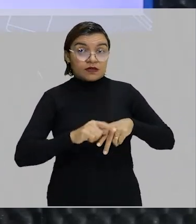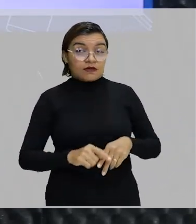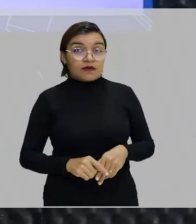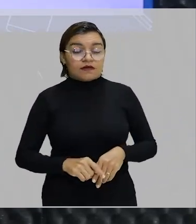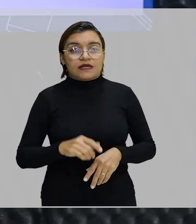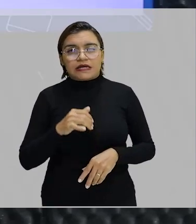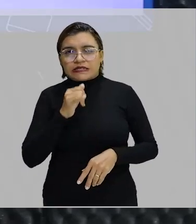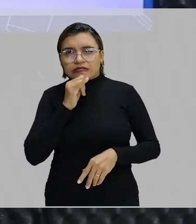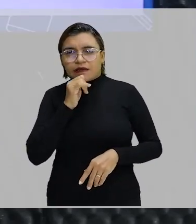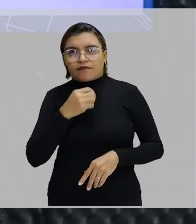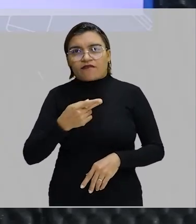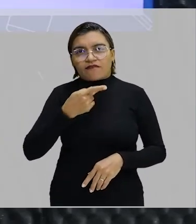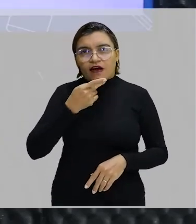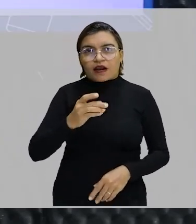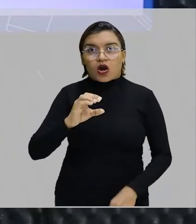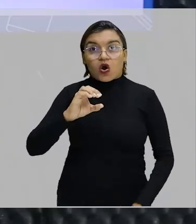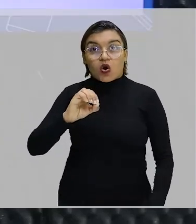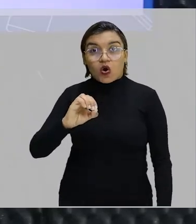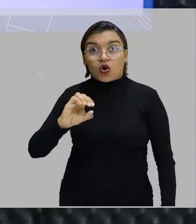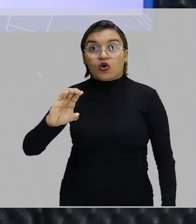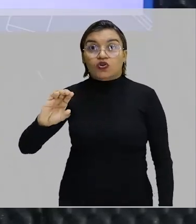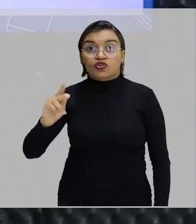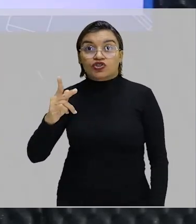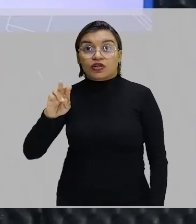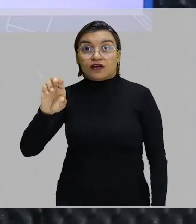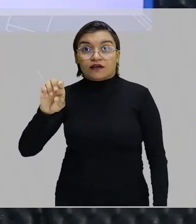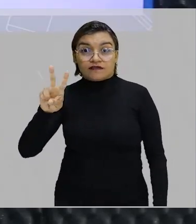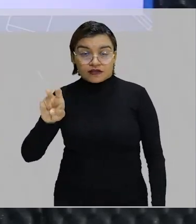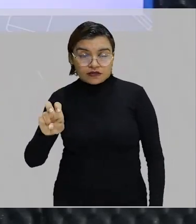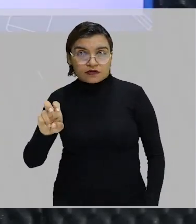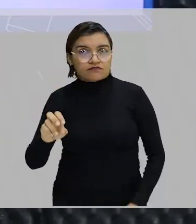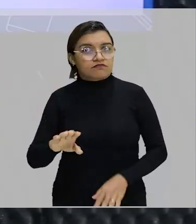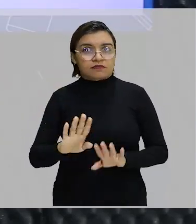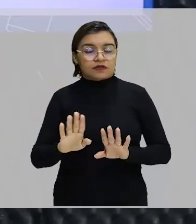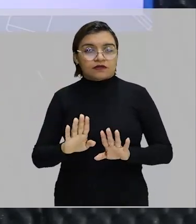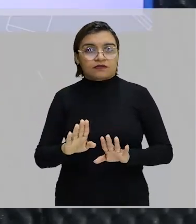A chave importada, chaves